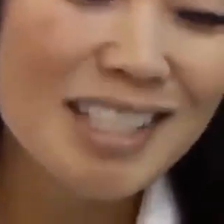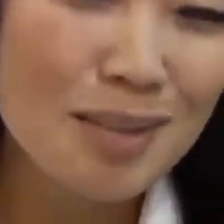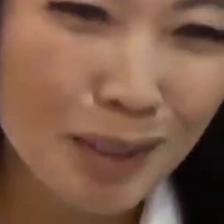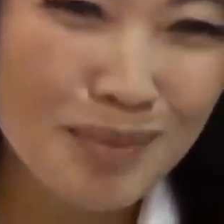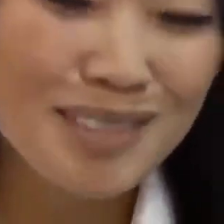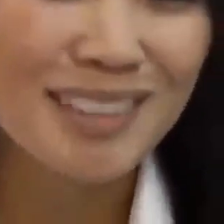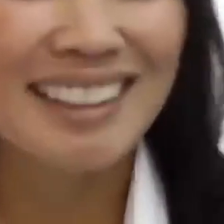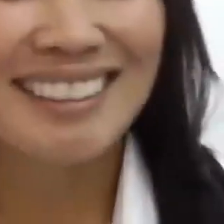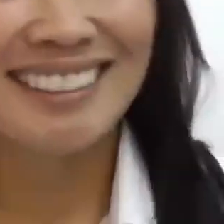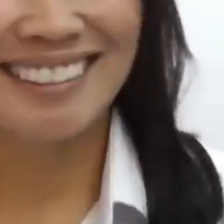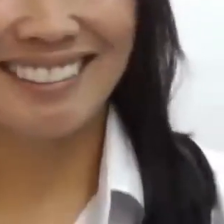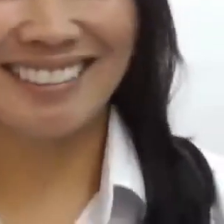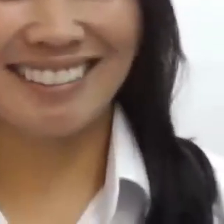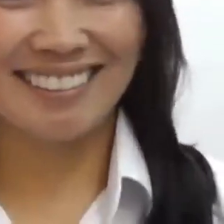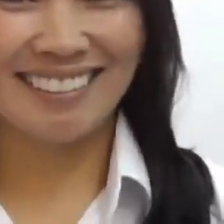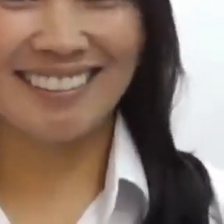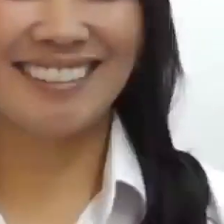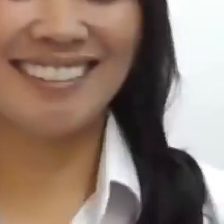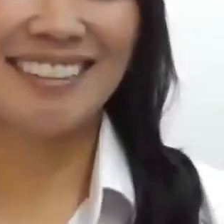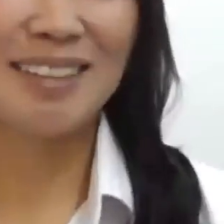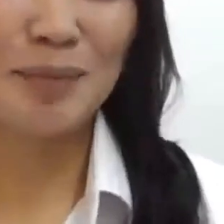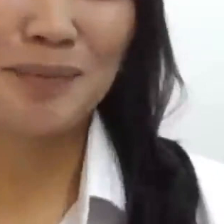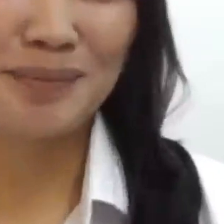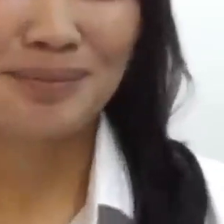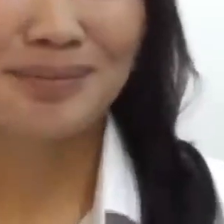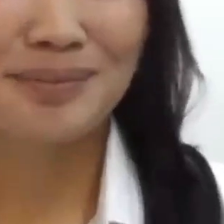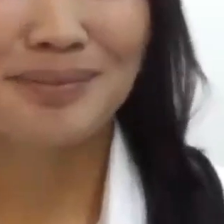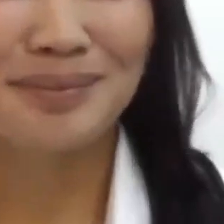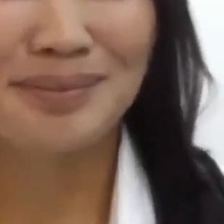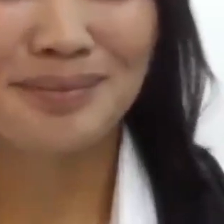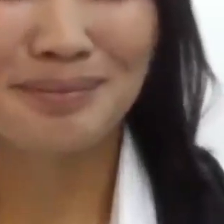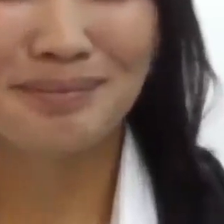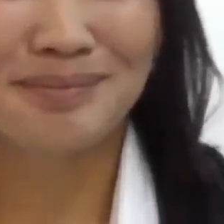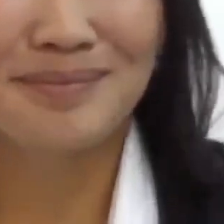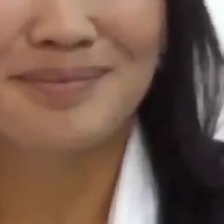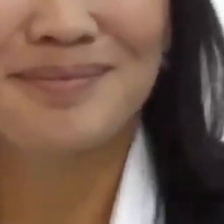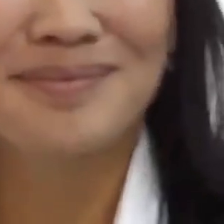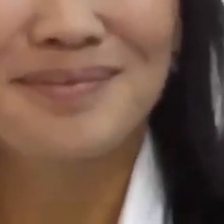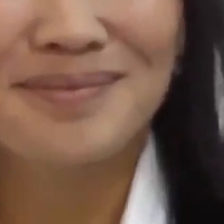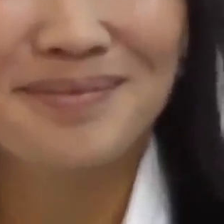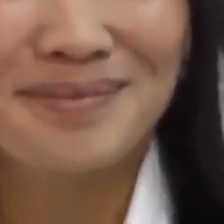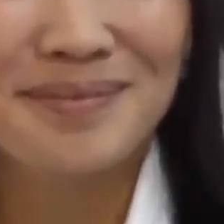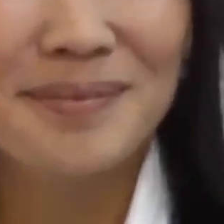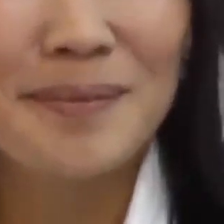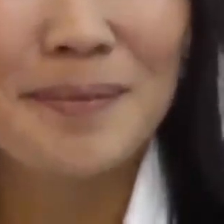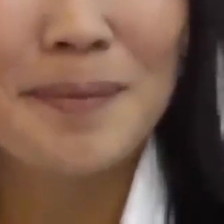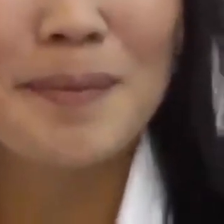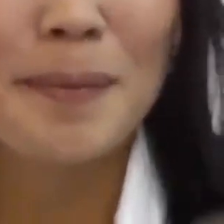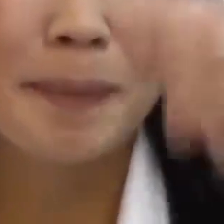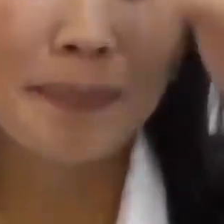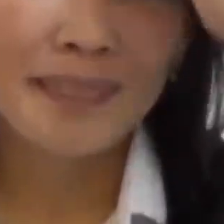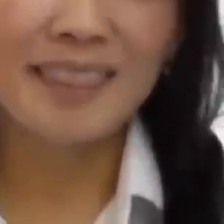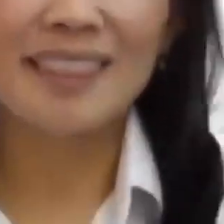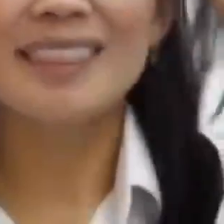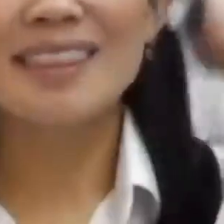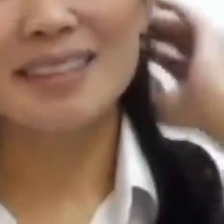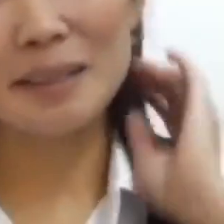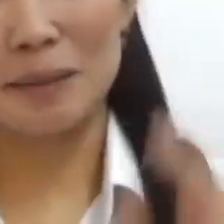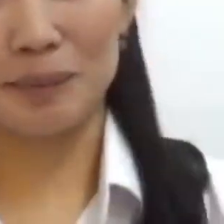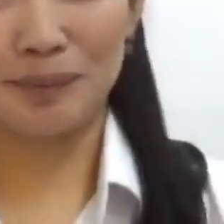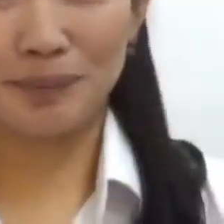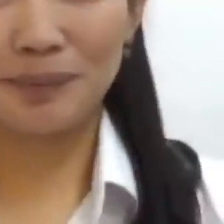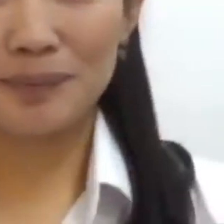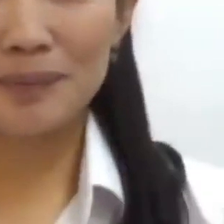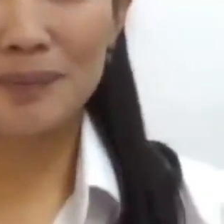Boa tarde, seja muito bem-vinda. Boa tarde, Cíntia. Muito obrigada pelo convite formulado pelo Tribunal